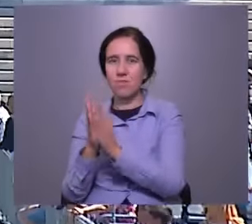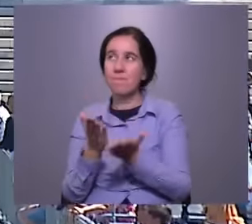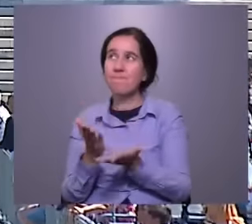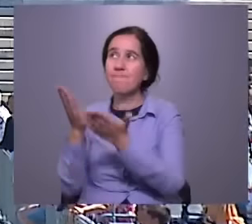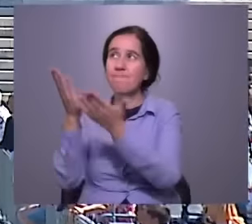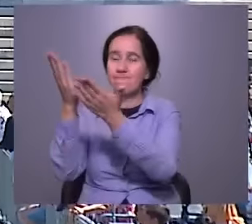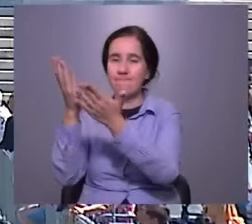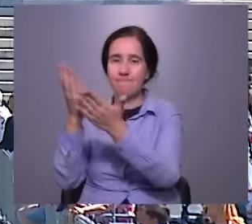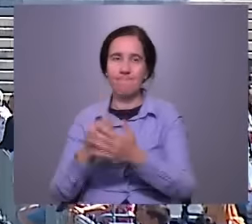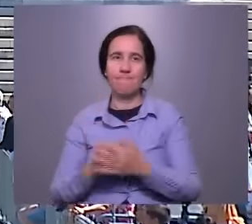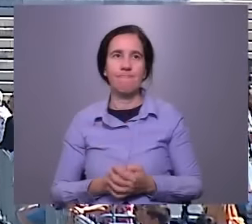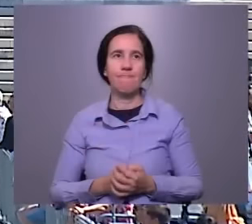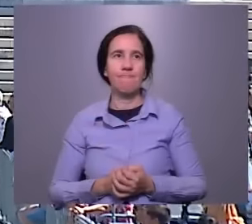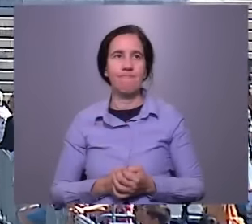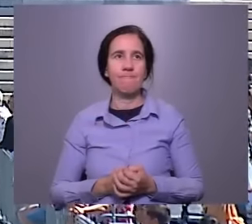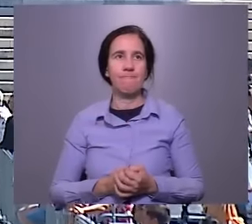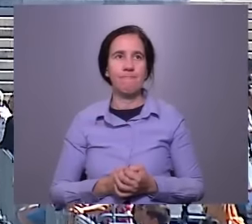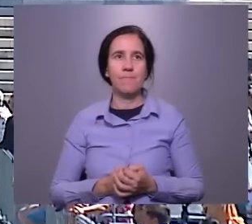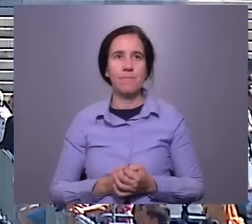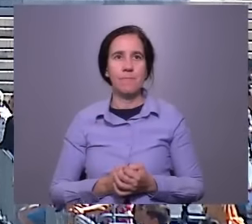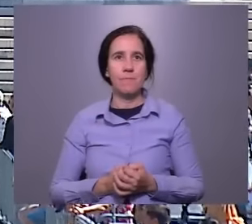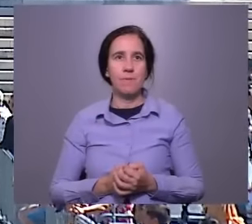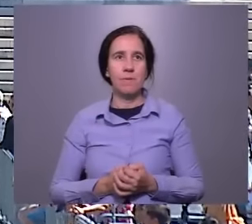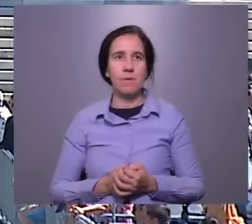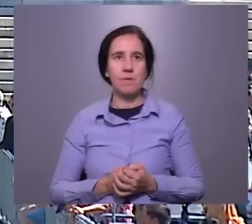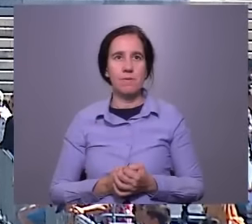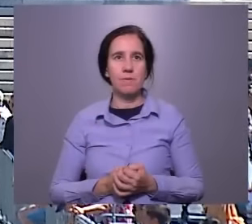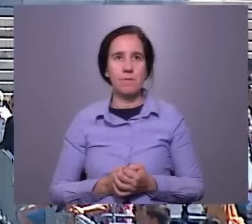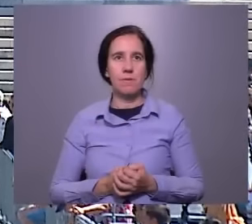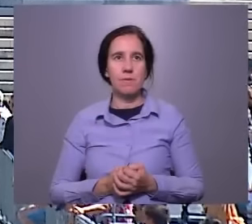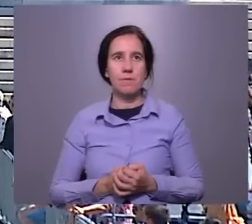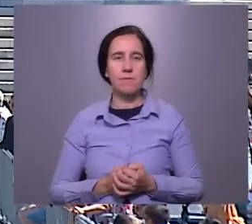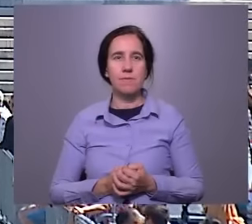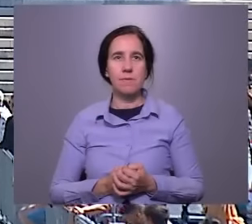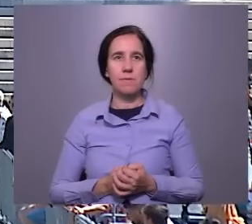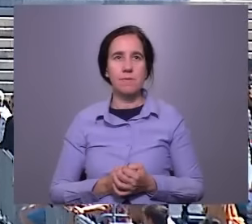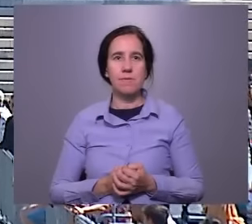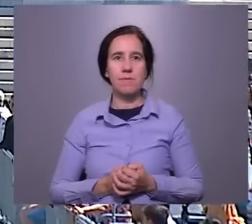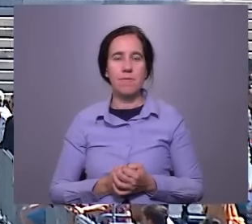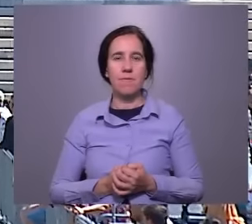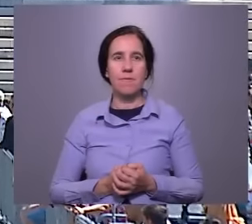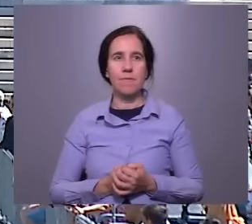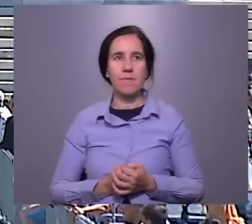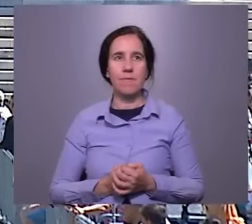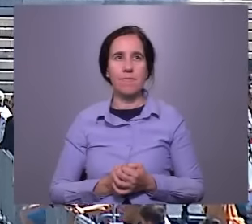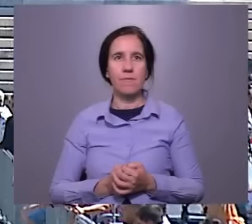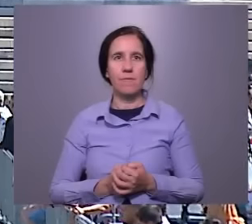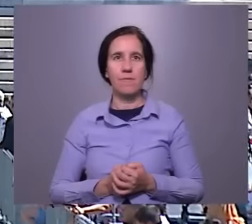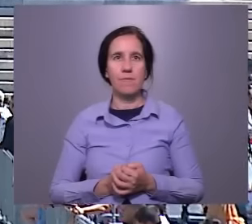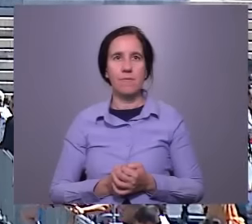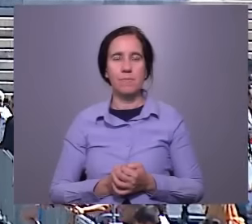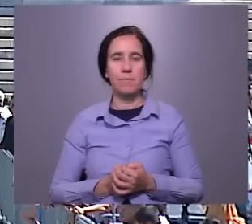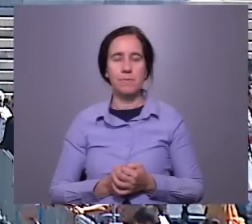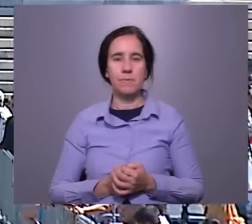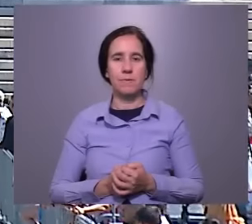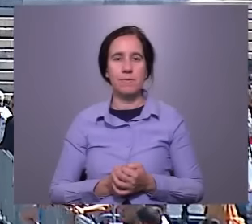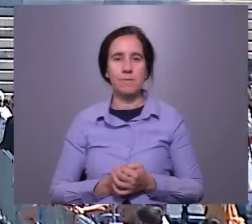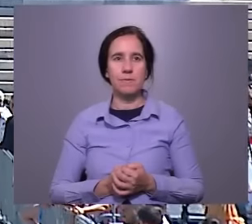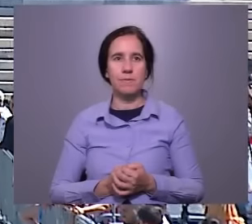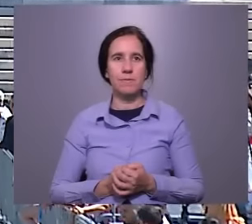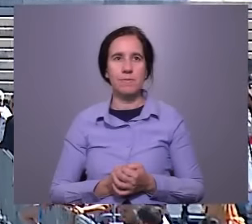Depois da oração que acompanharemos com atenção, consagrá-los-emos a Deus por intercessão da Virgem